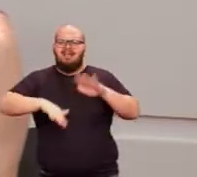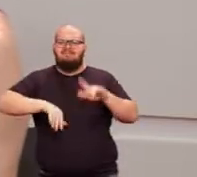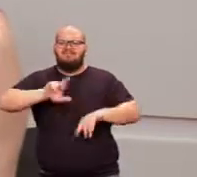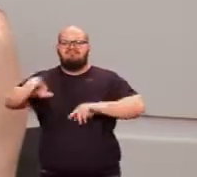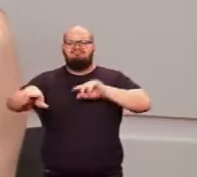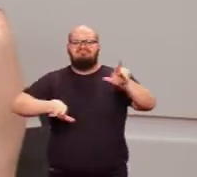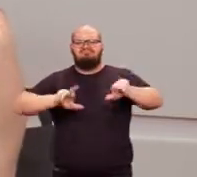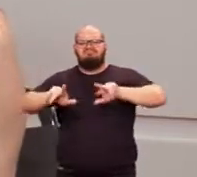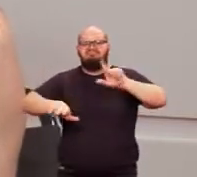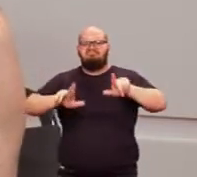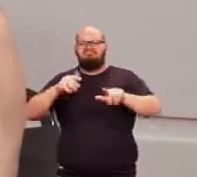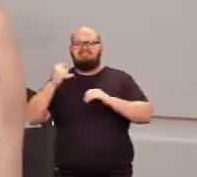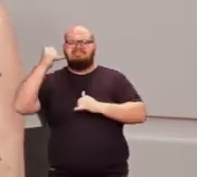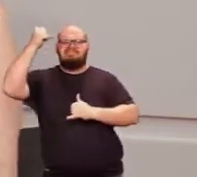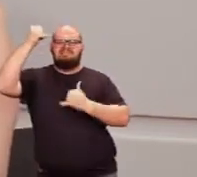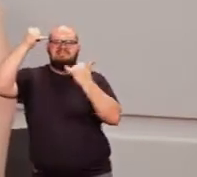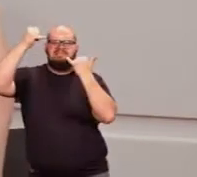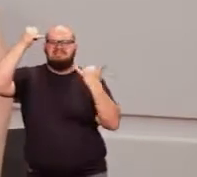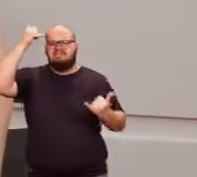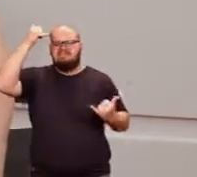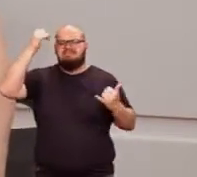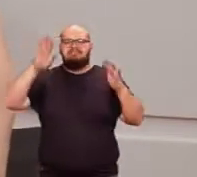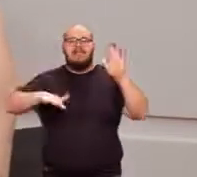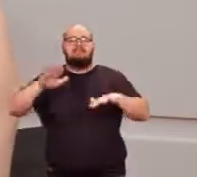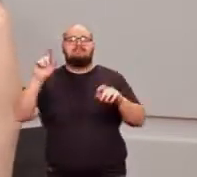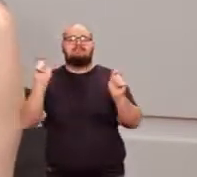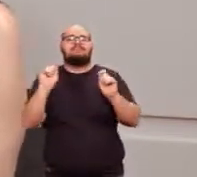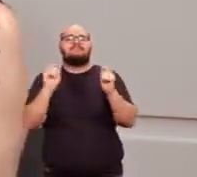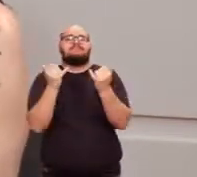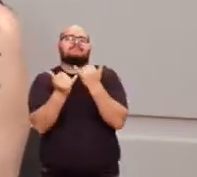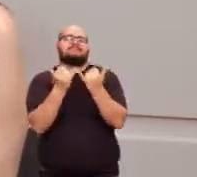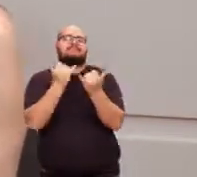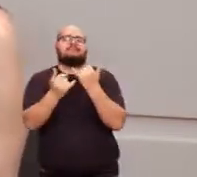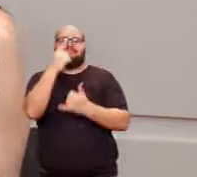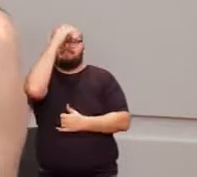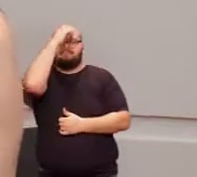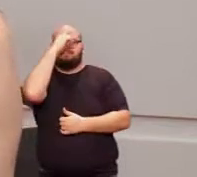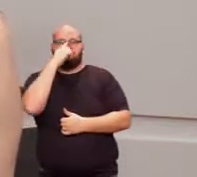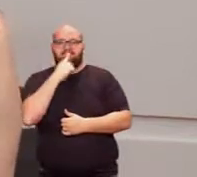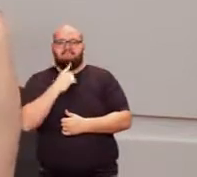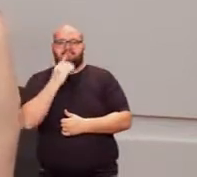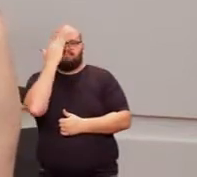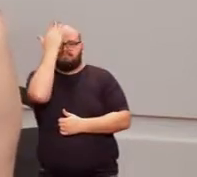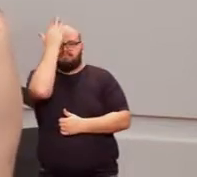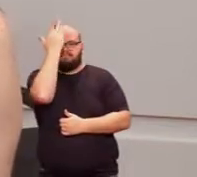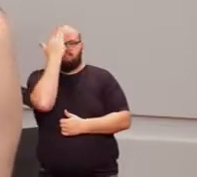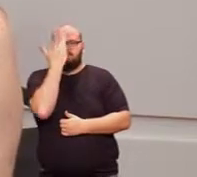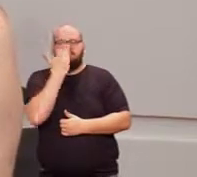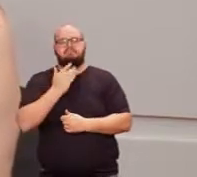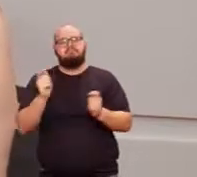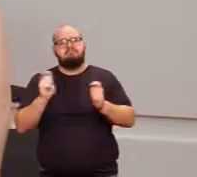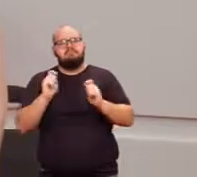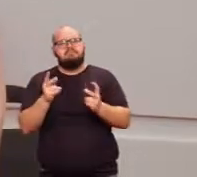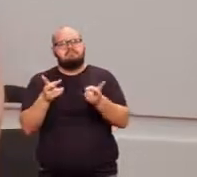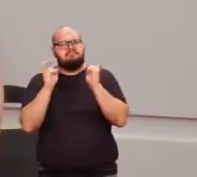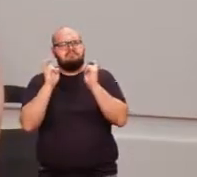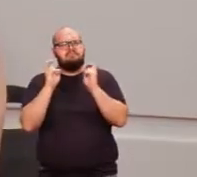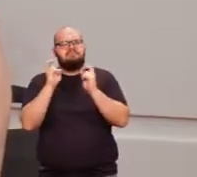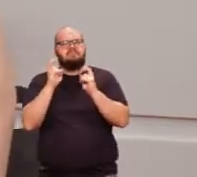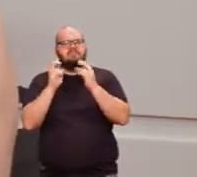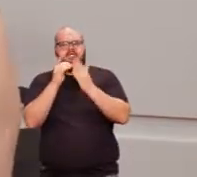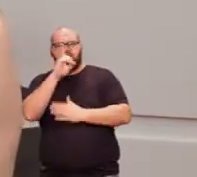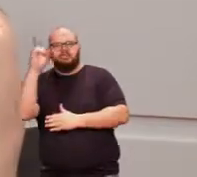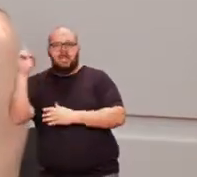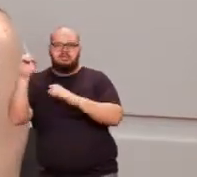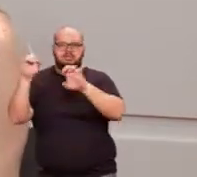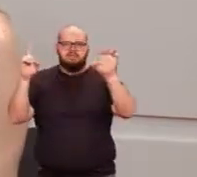divergências na relação dessas linhas. Olha só. Quando a gente consegue separar para uma linha exatamente na linha média da face do paciente, a gente observa exatamente o